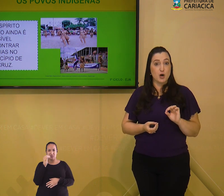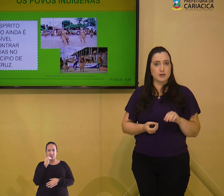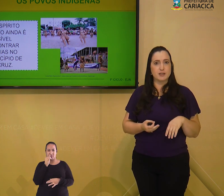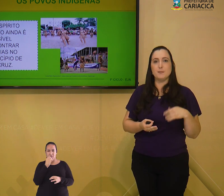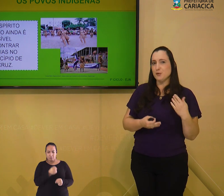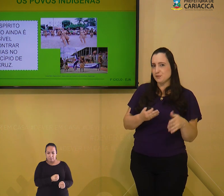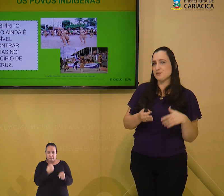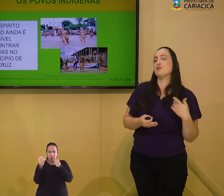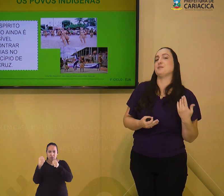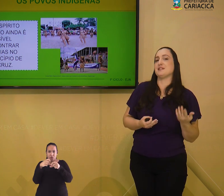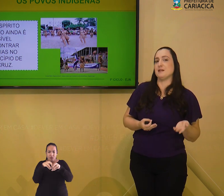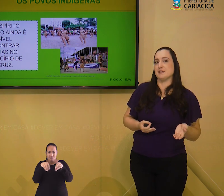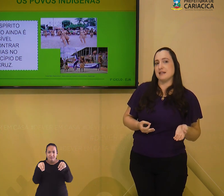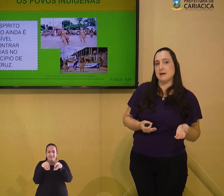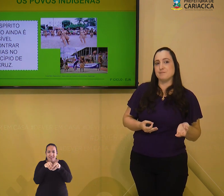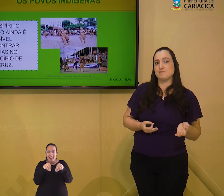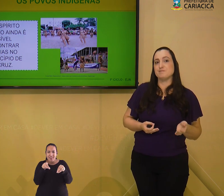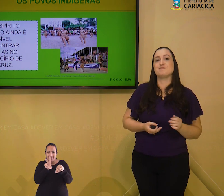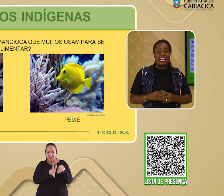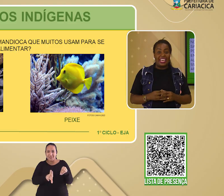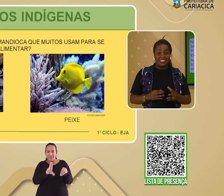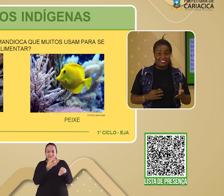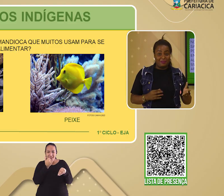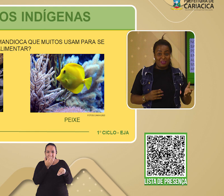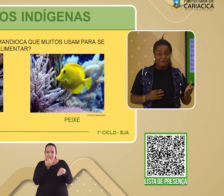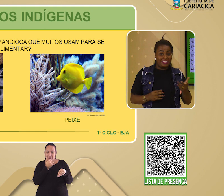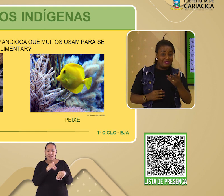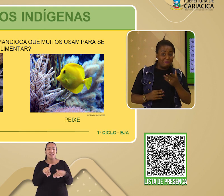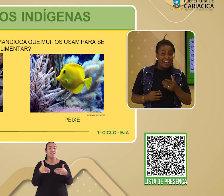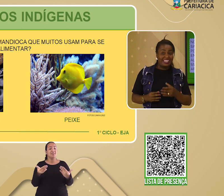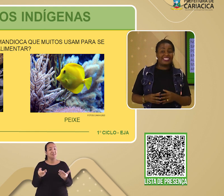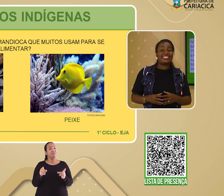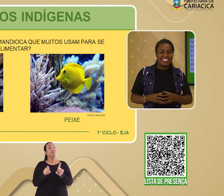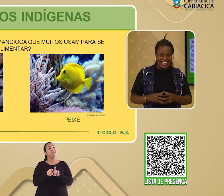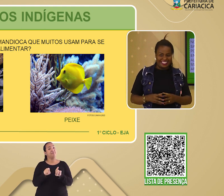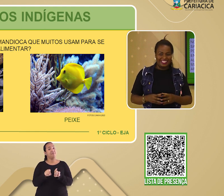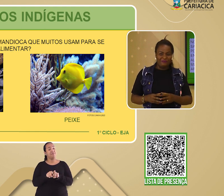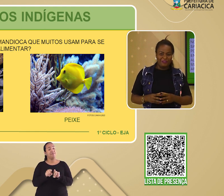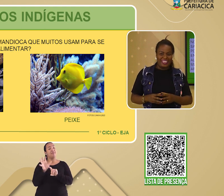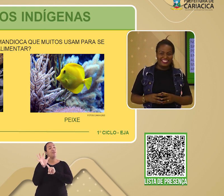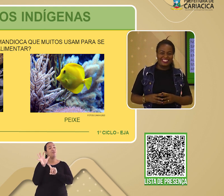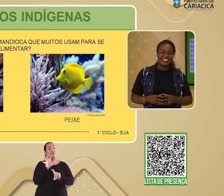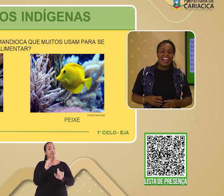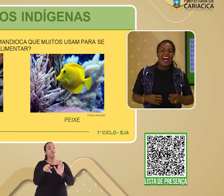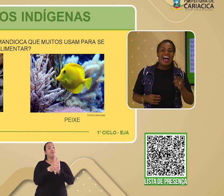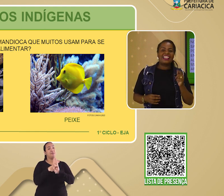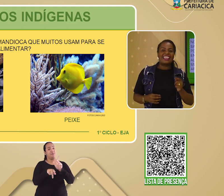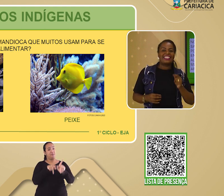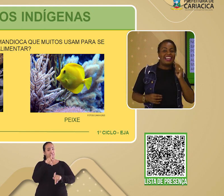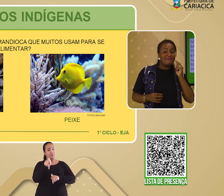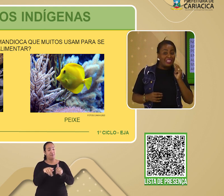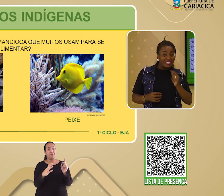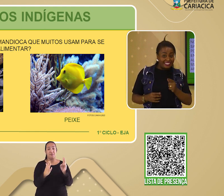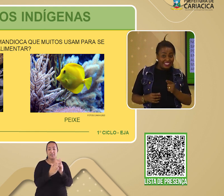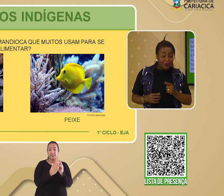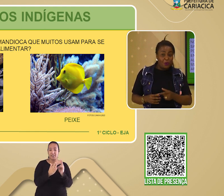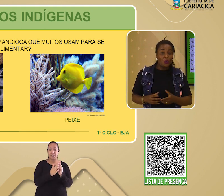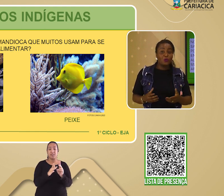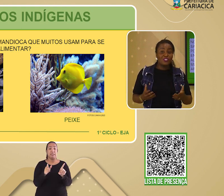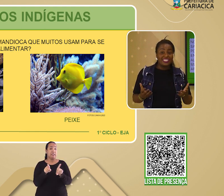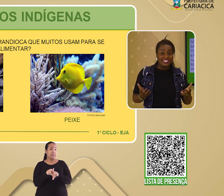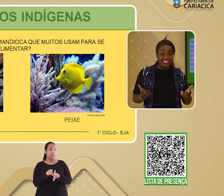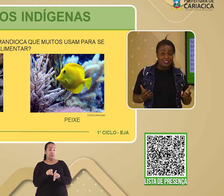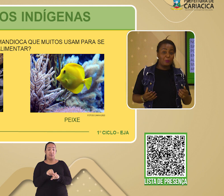de mandioca que muitos usam para se alimentar? Elas também fazem parte dessas influências, além da